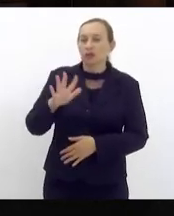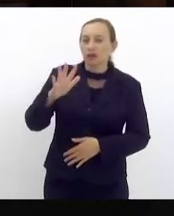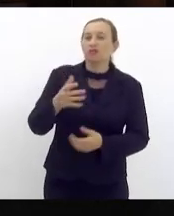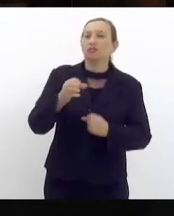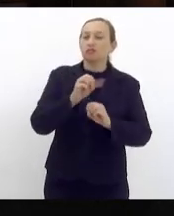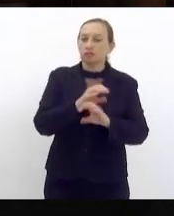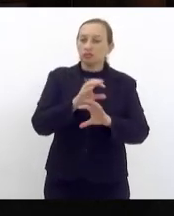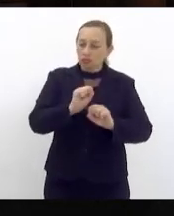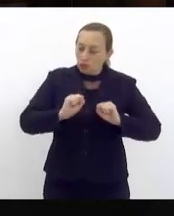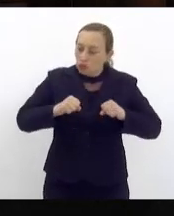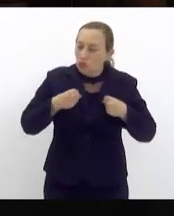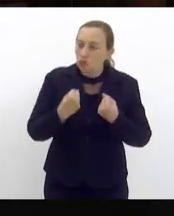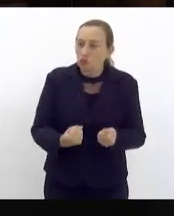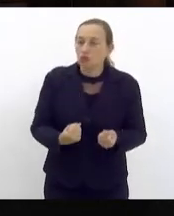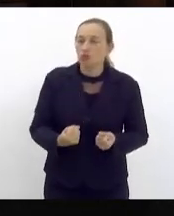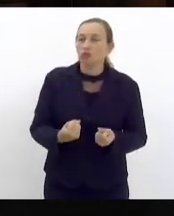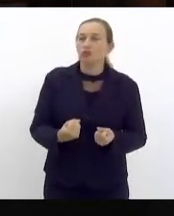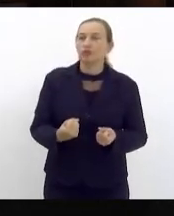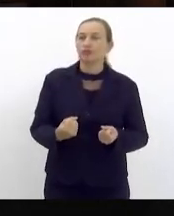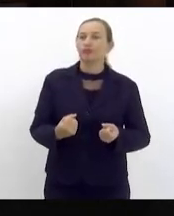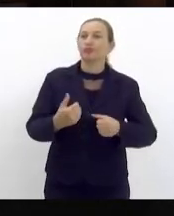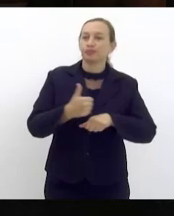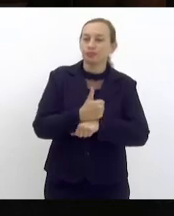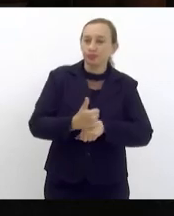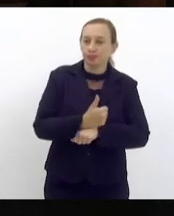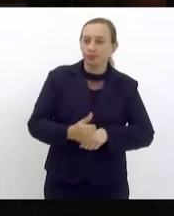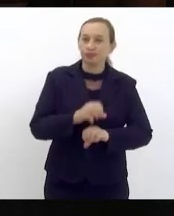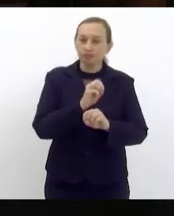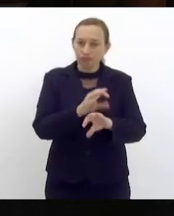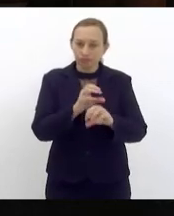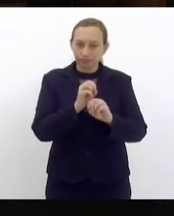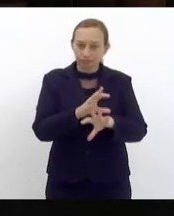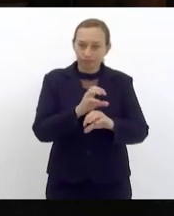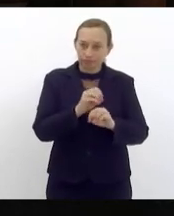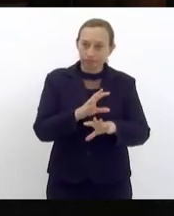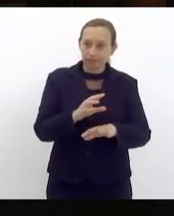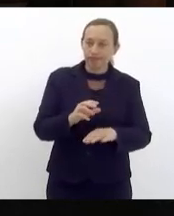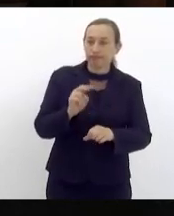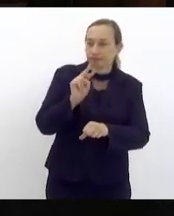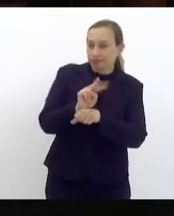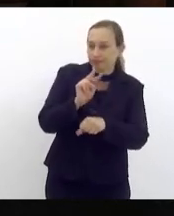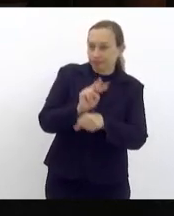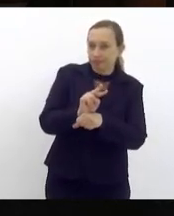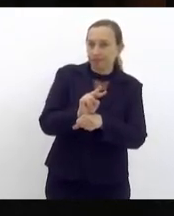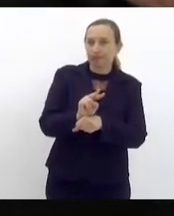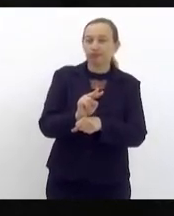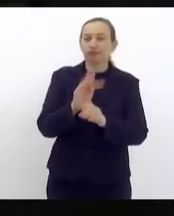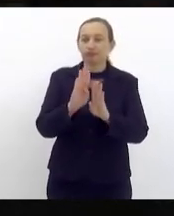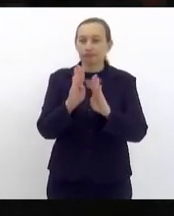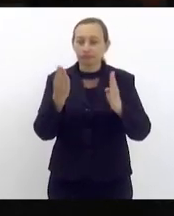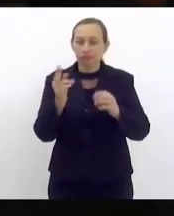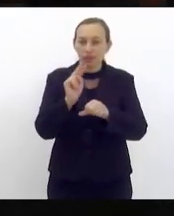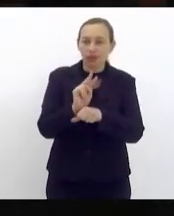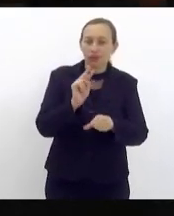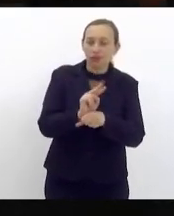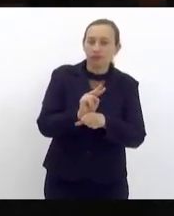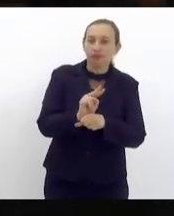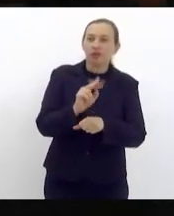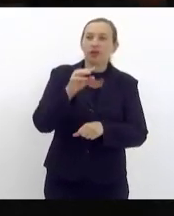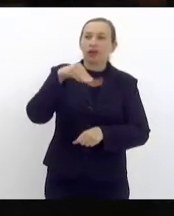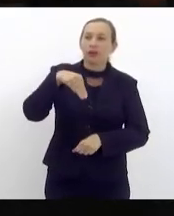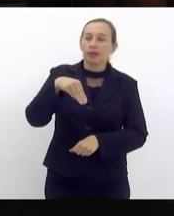escolar como um todo é pensar que profissionais de educação são inspetores porteiros merendeiros